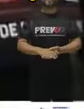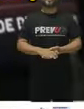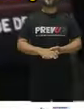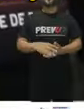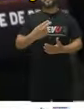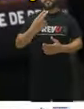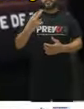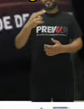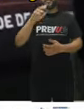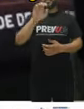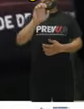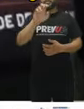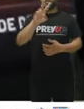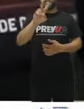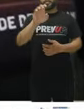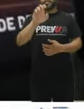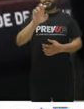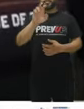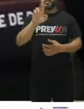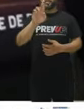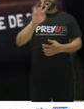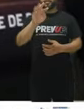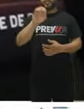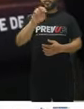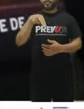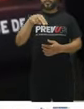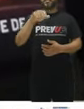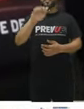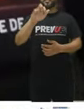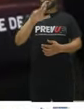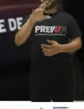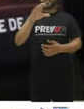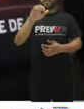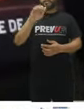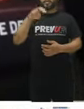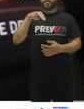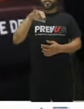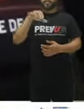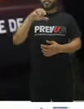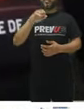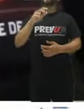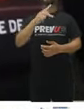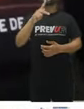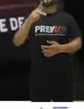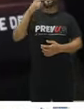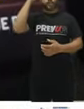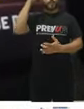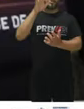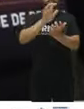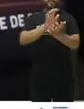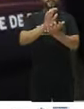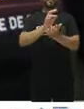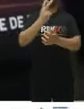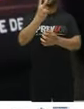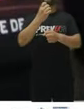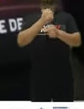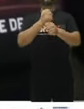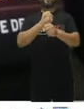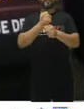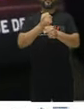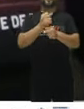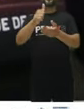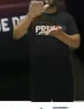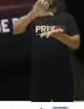nome é Everton Arcanjo, sou professor do Prevup pelo segundo ano consecutivo no Polo de